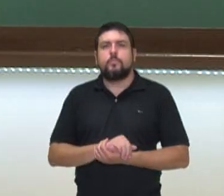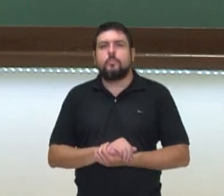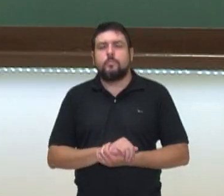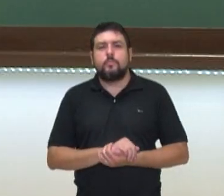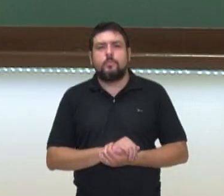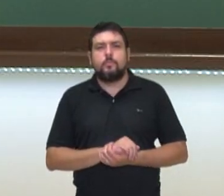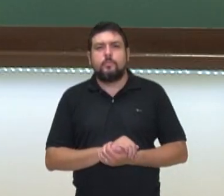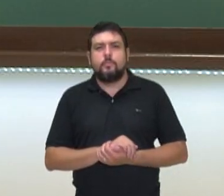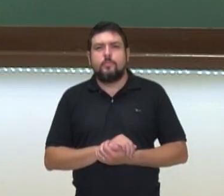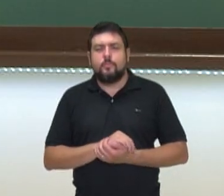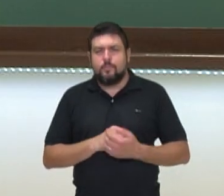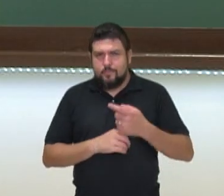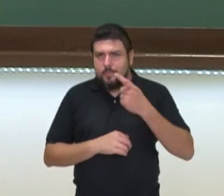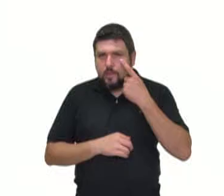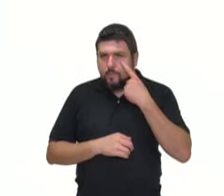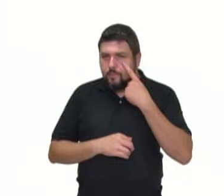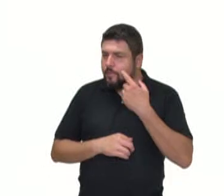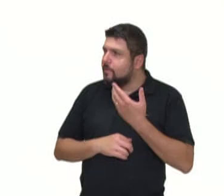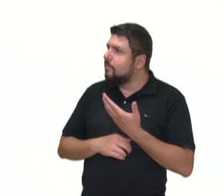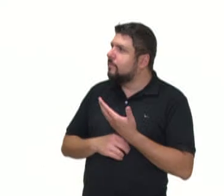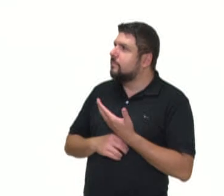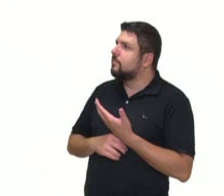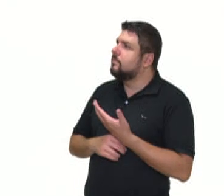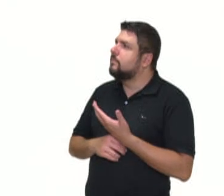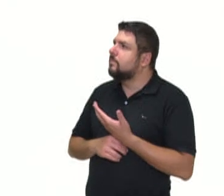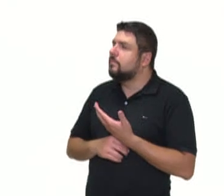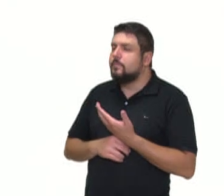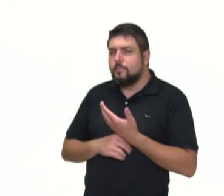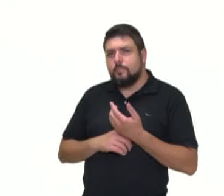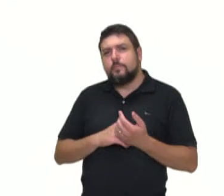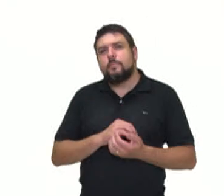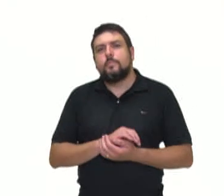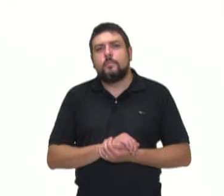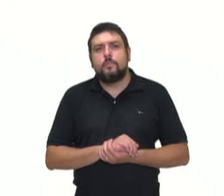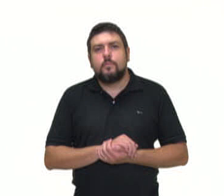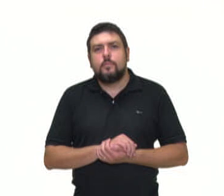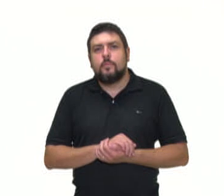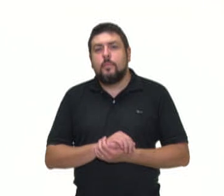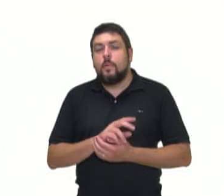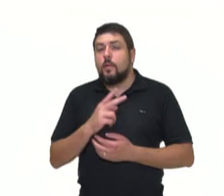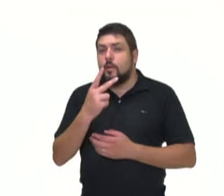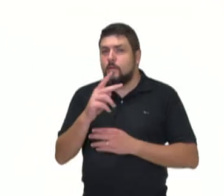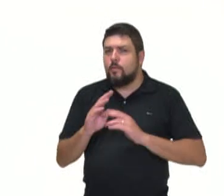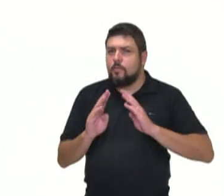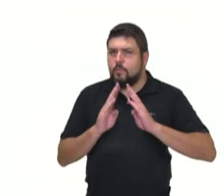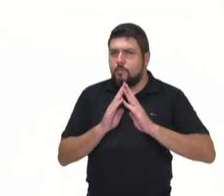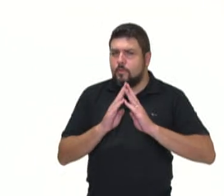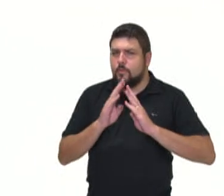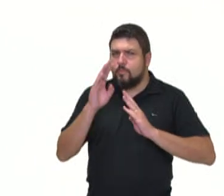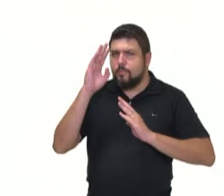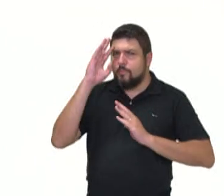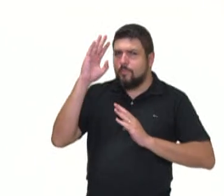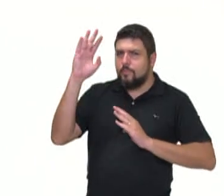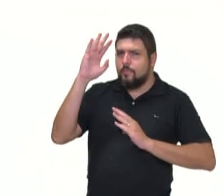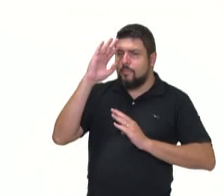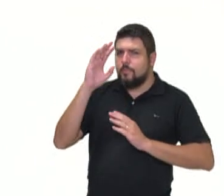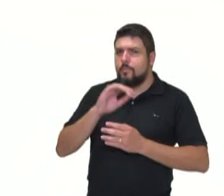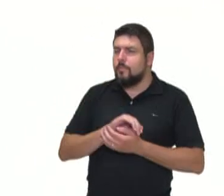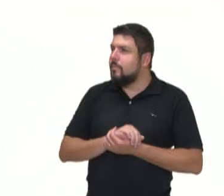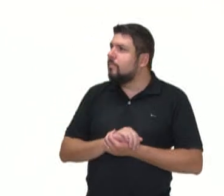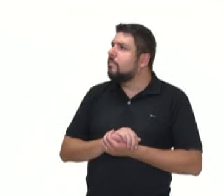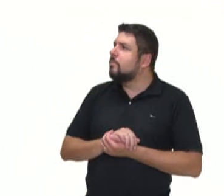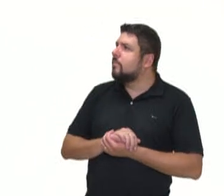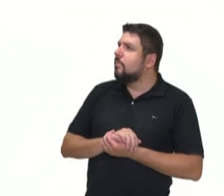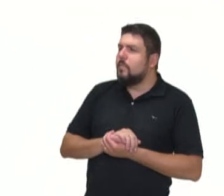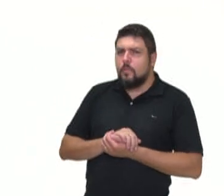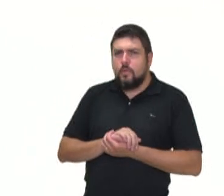Observe essa imagem. Pense aí, em casa, onde vocês estão, né? Você lembra o conceito